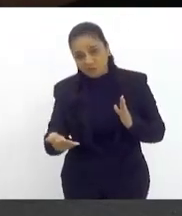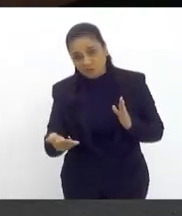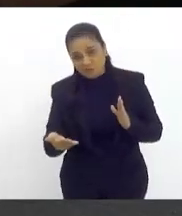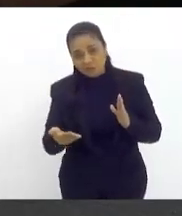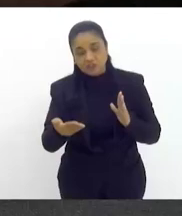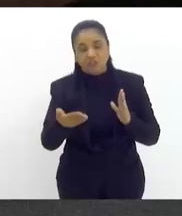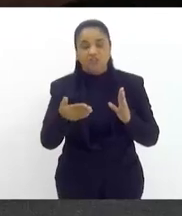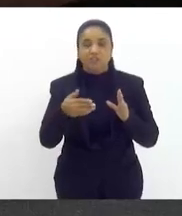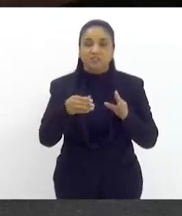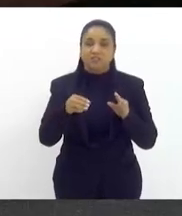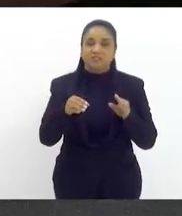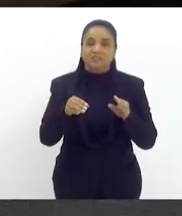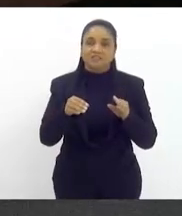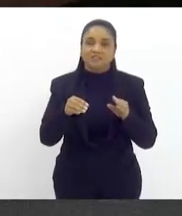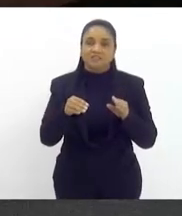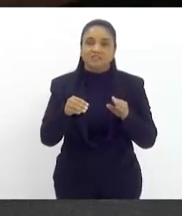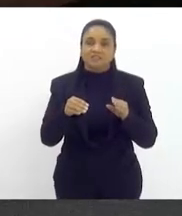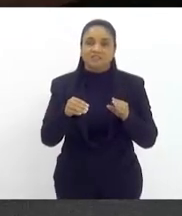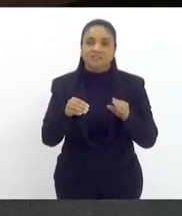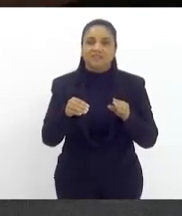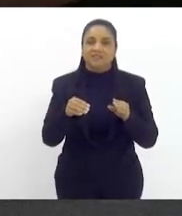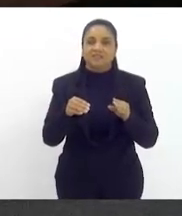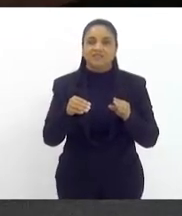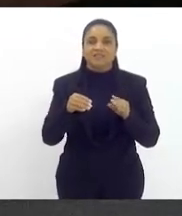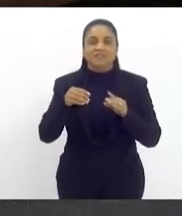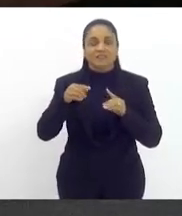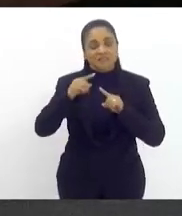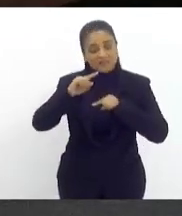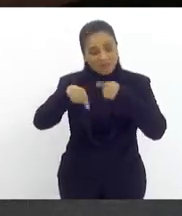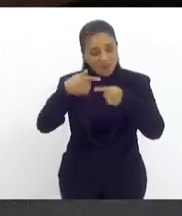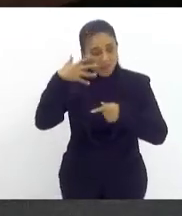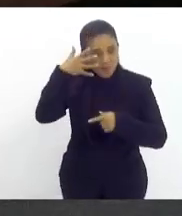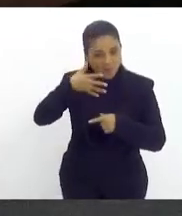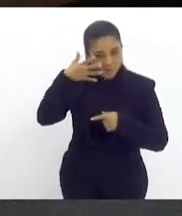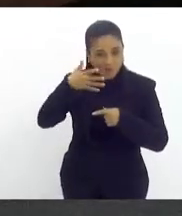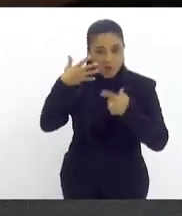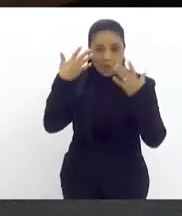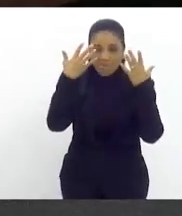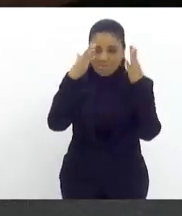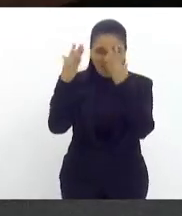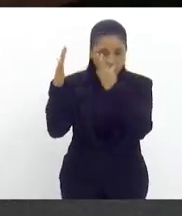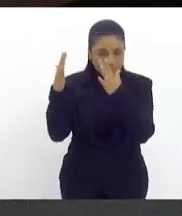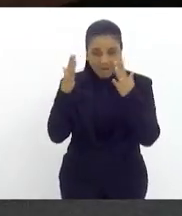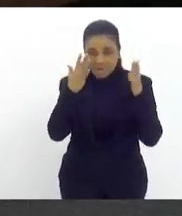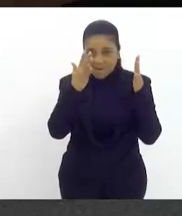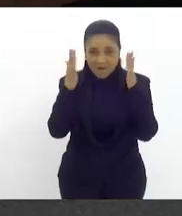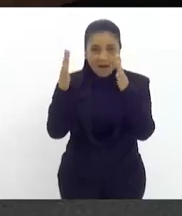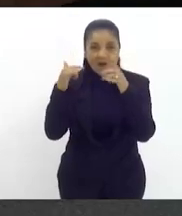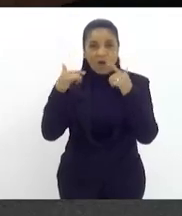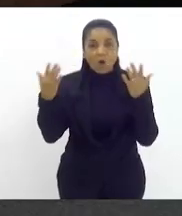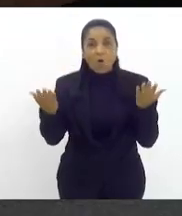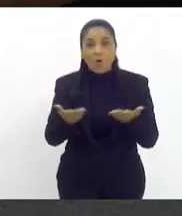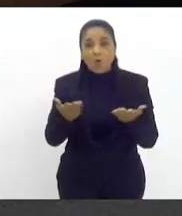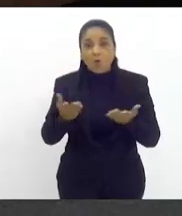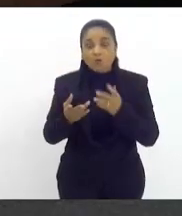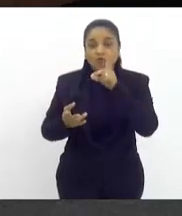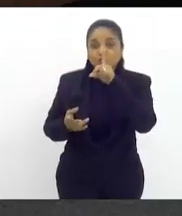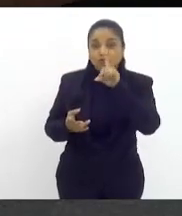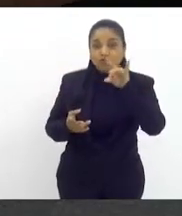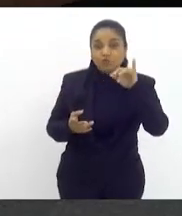após a minha fala uma salva de palmas hoje é o dia do gari